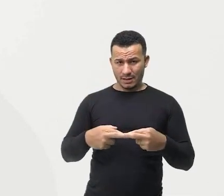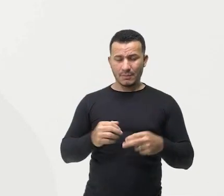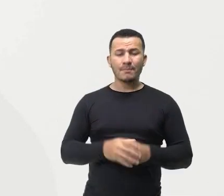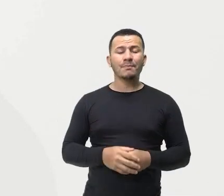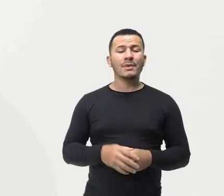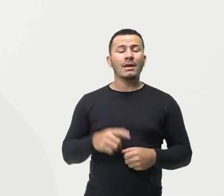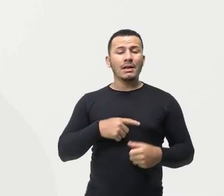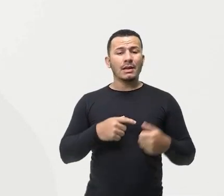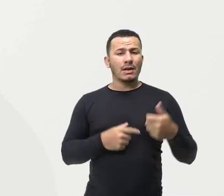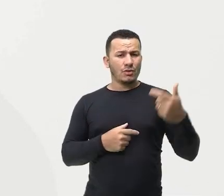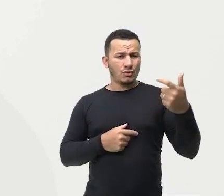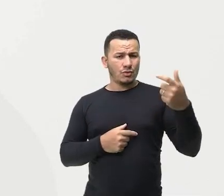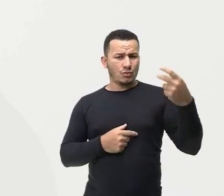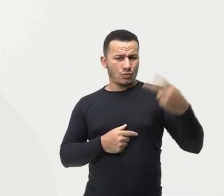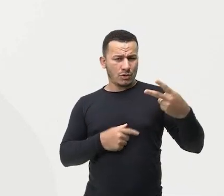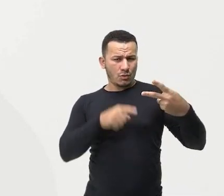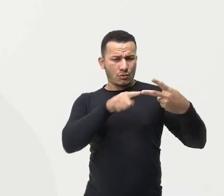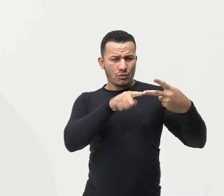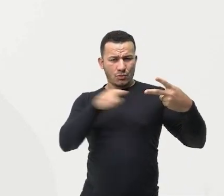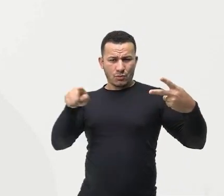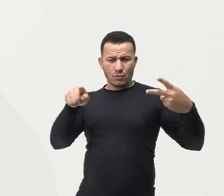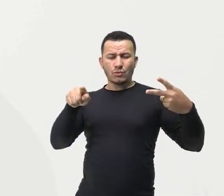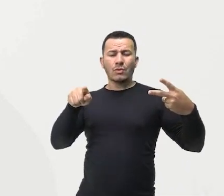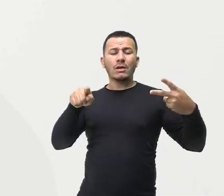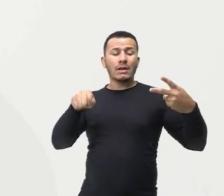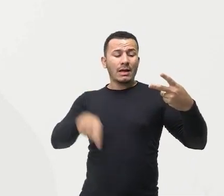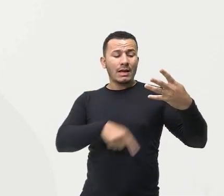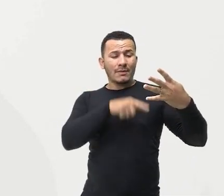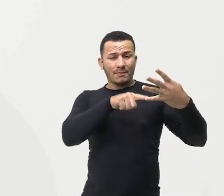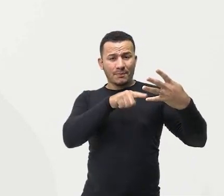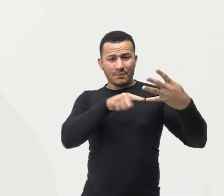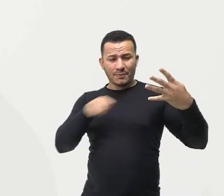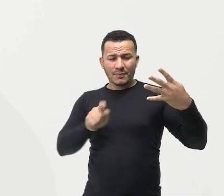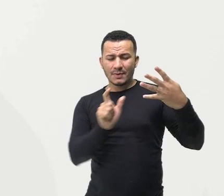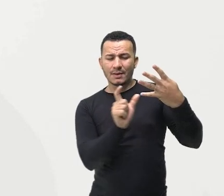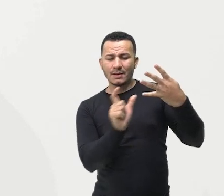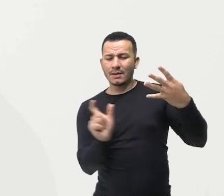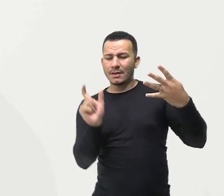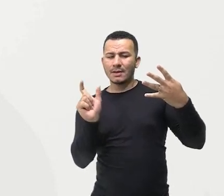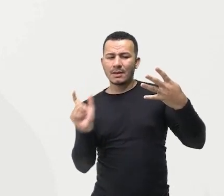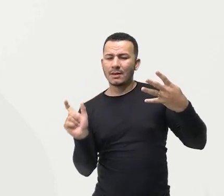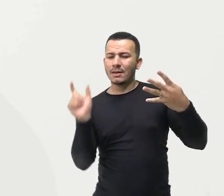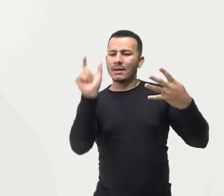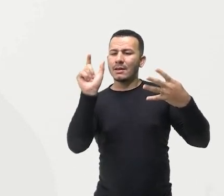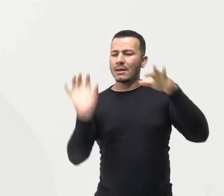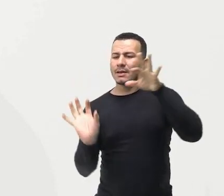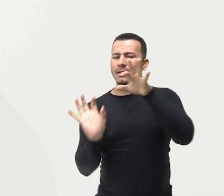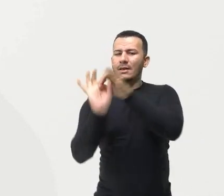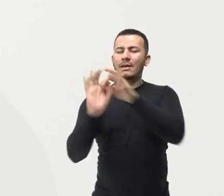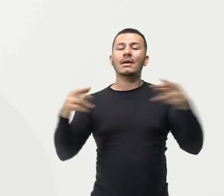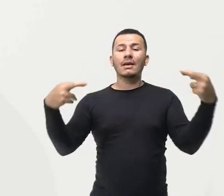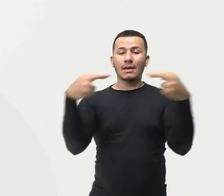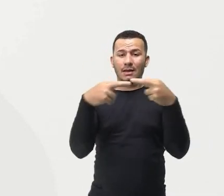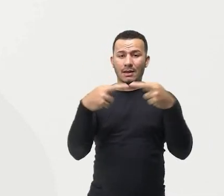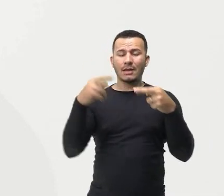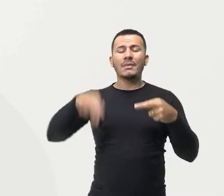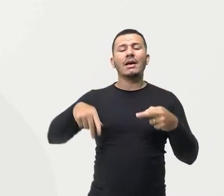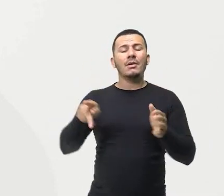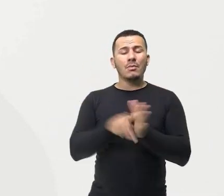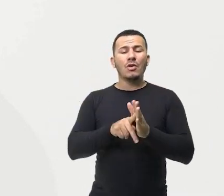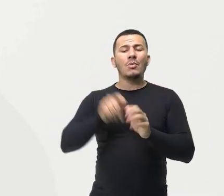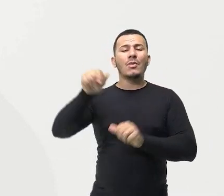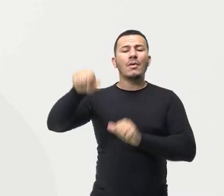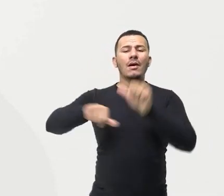no segundo verso, rimando com uma palavra lá do quarto verso. Então aqui a gente tem uma rima que está alternada,